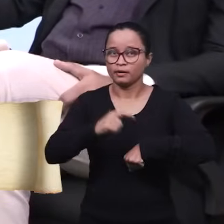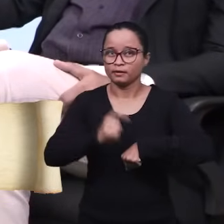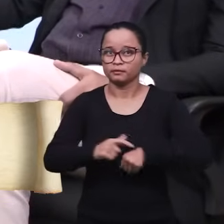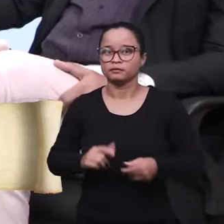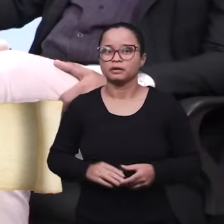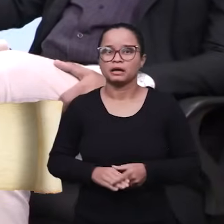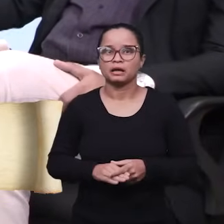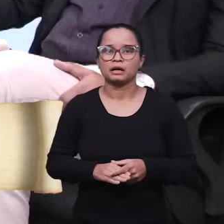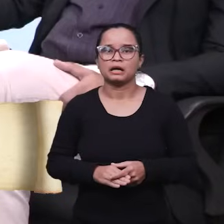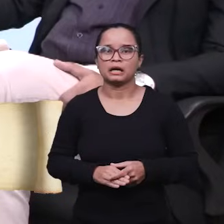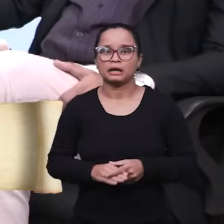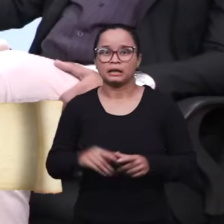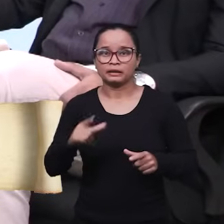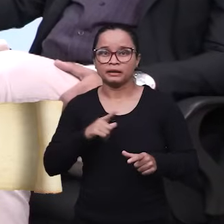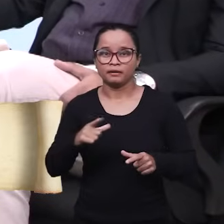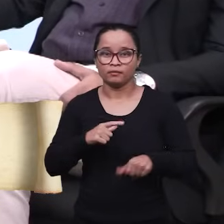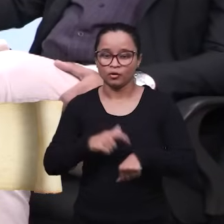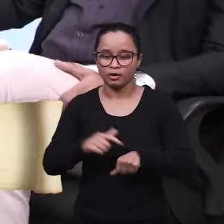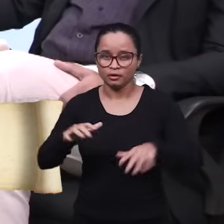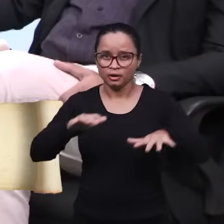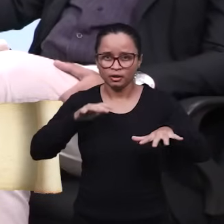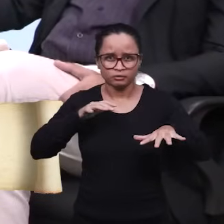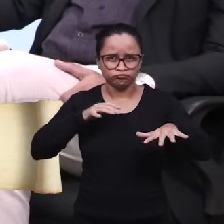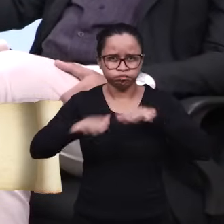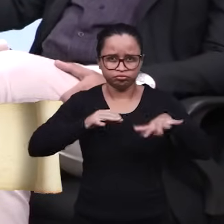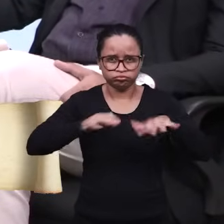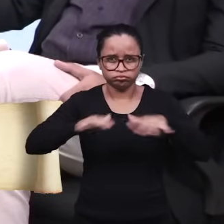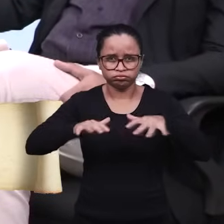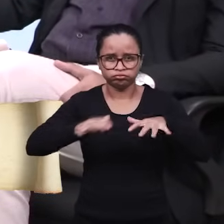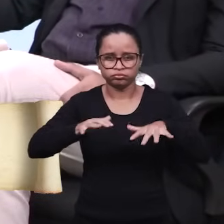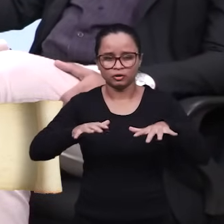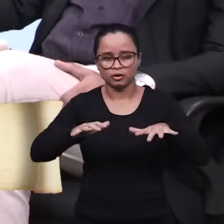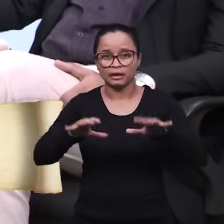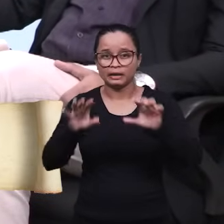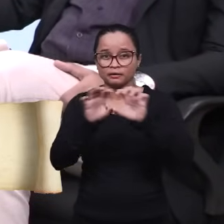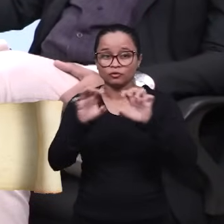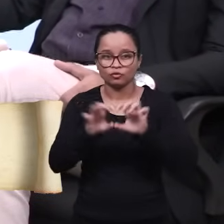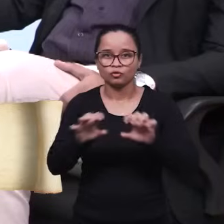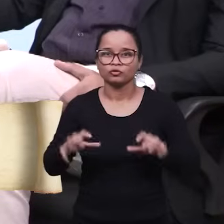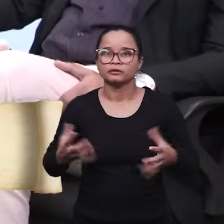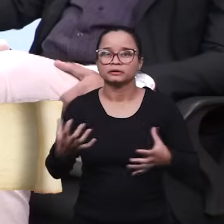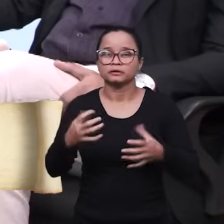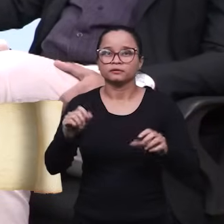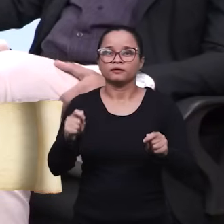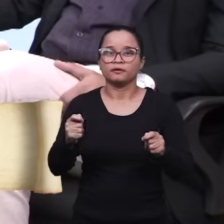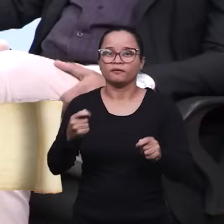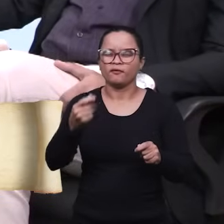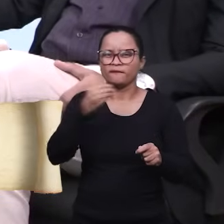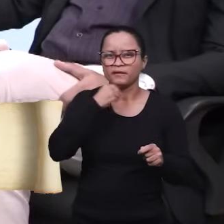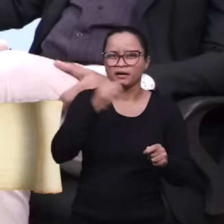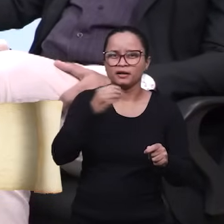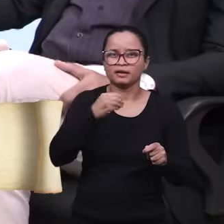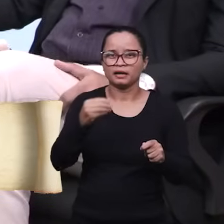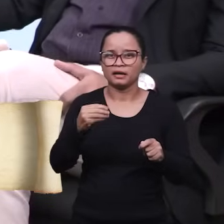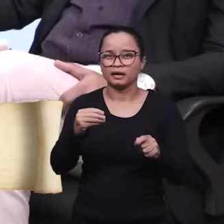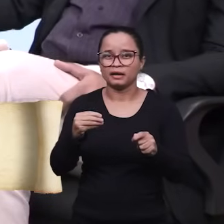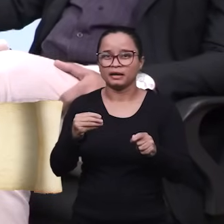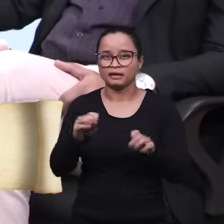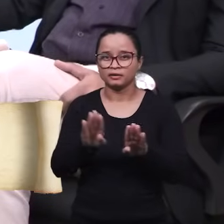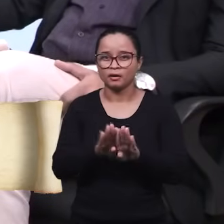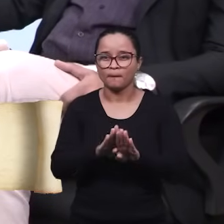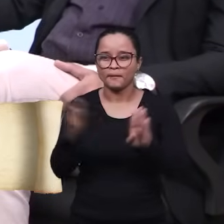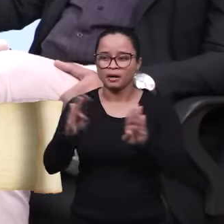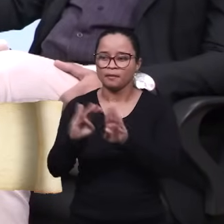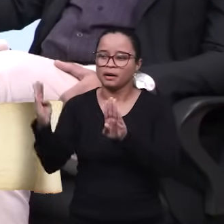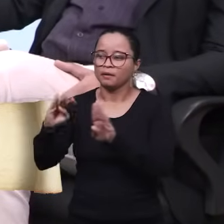ocorreu um grande terremoto que abalou as estruturas e também todas as cadeias foram abertas. São duas coisas diferentes.